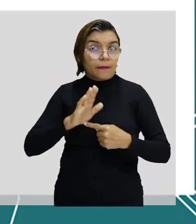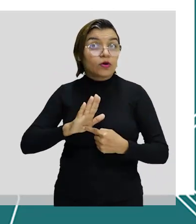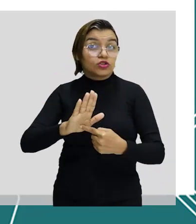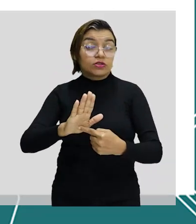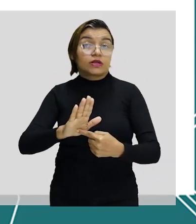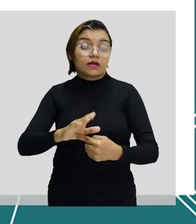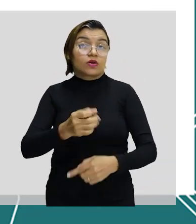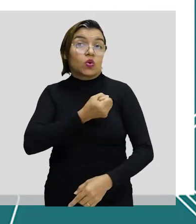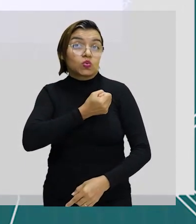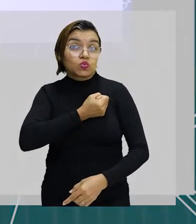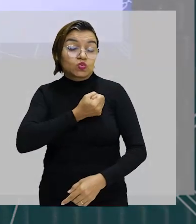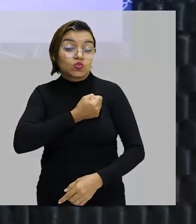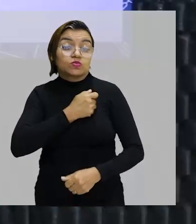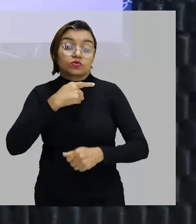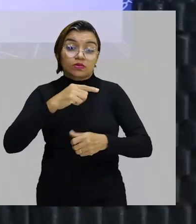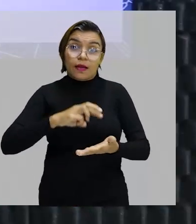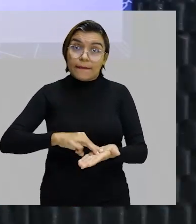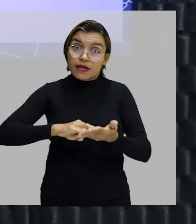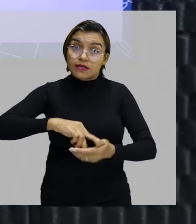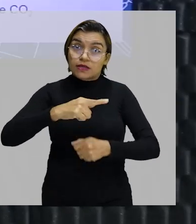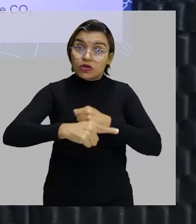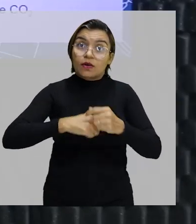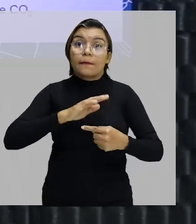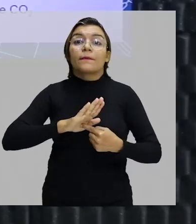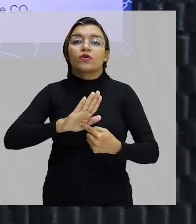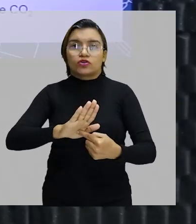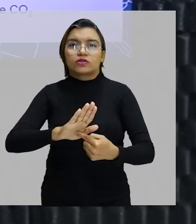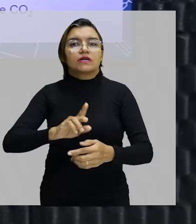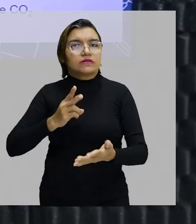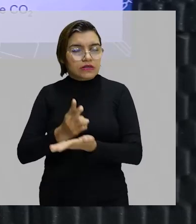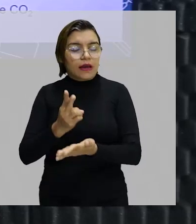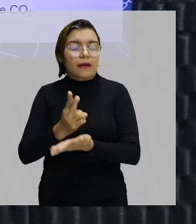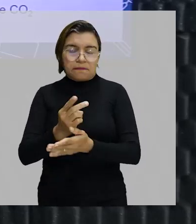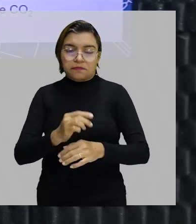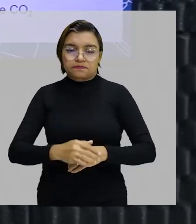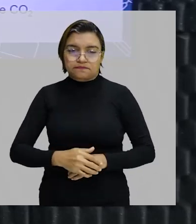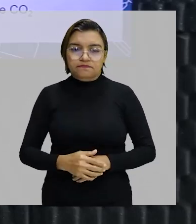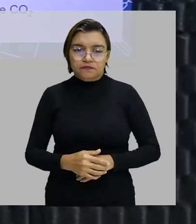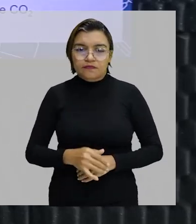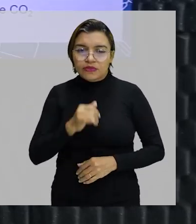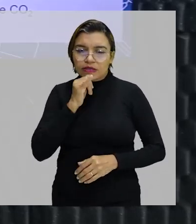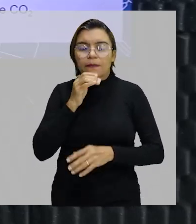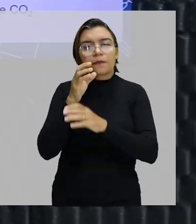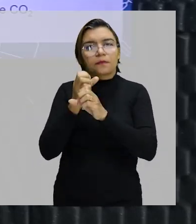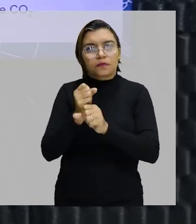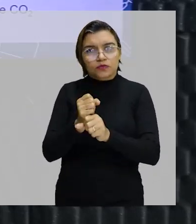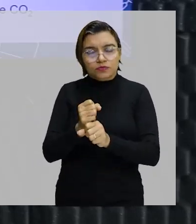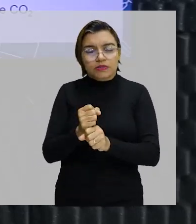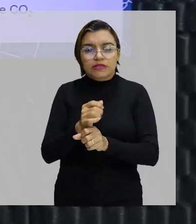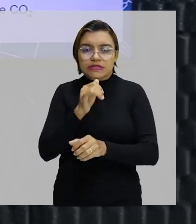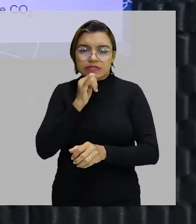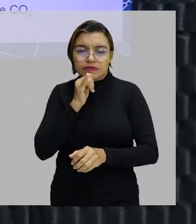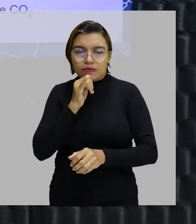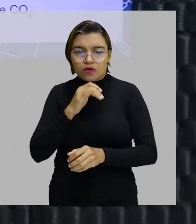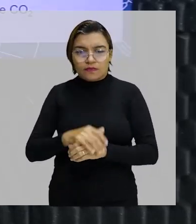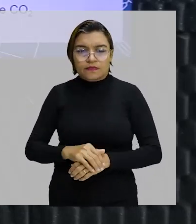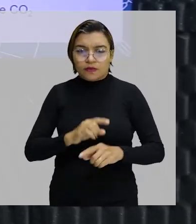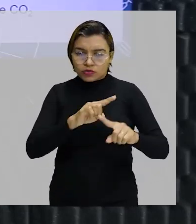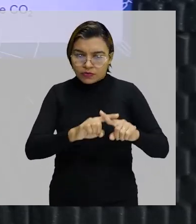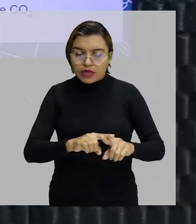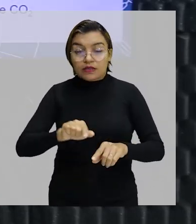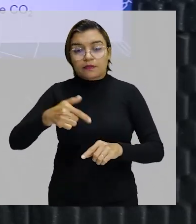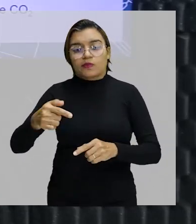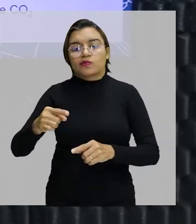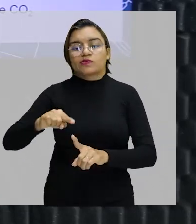valores das massas atômicas serão fornecidos sempre. Então, multiplicando, depois somando, turminha, vai dar